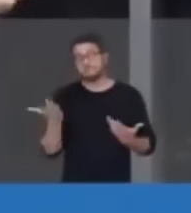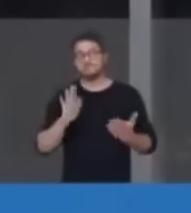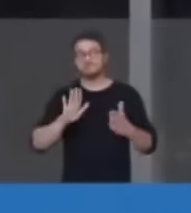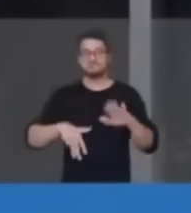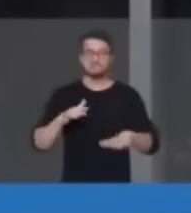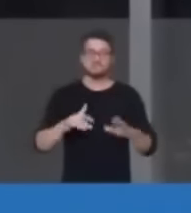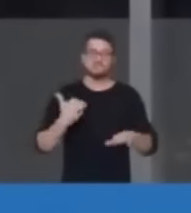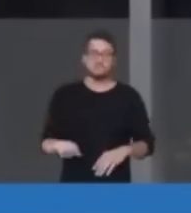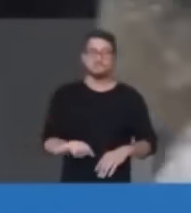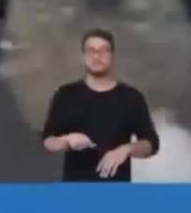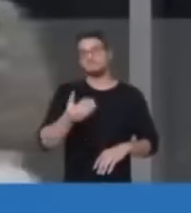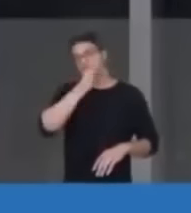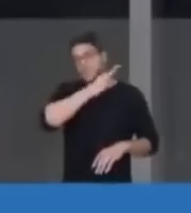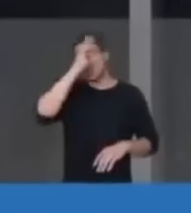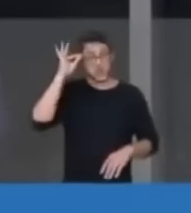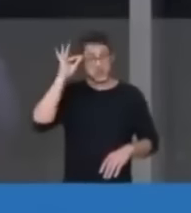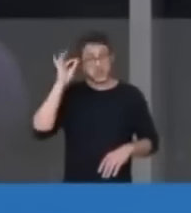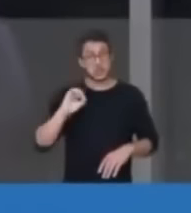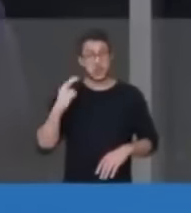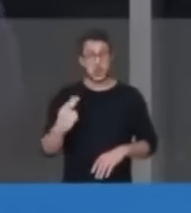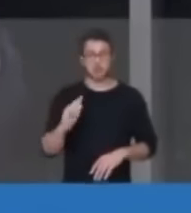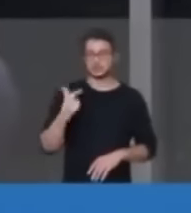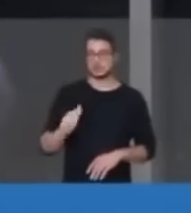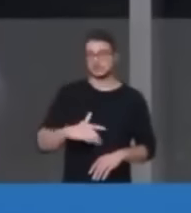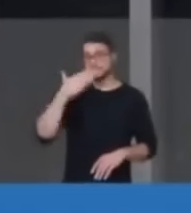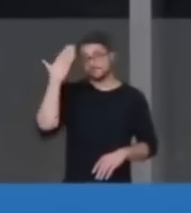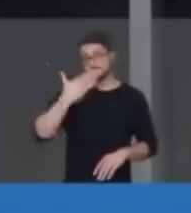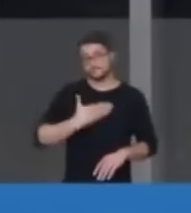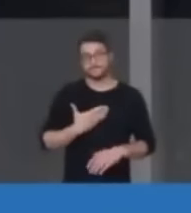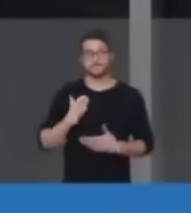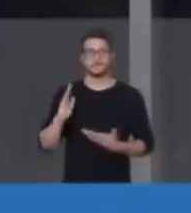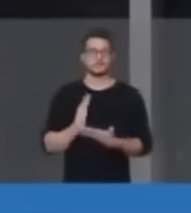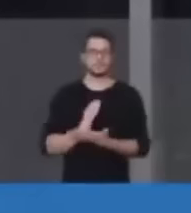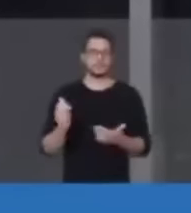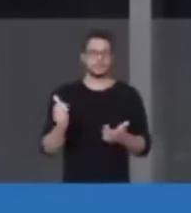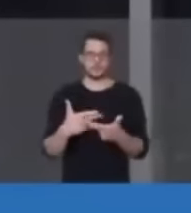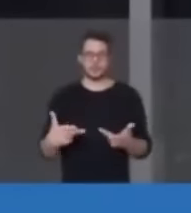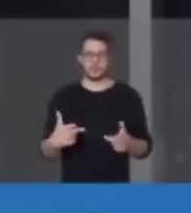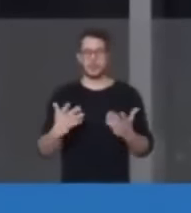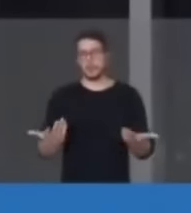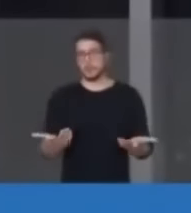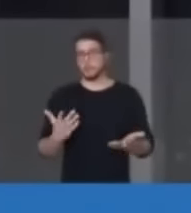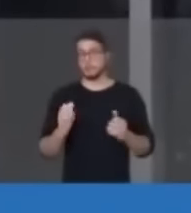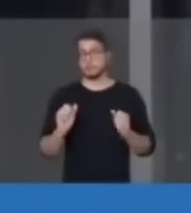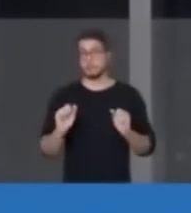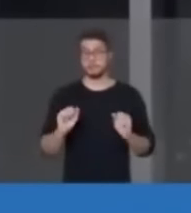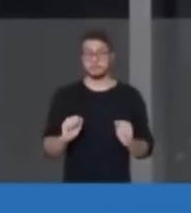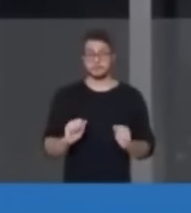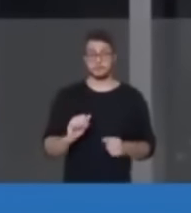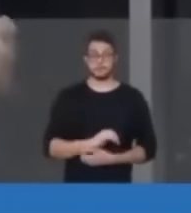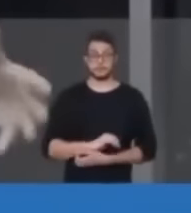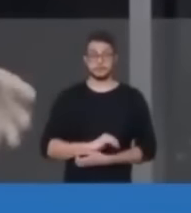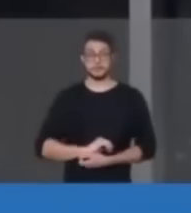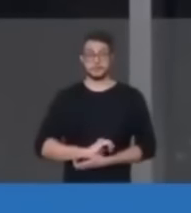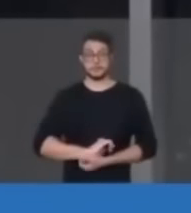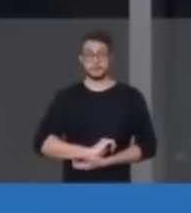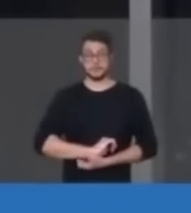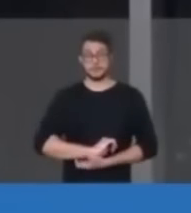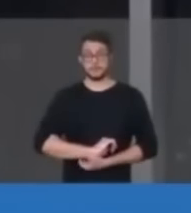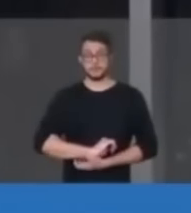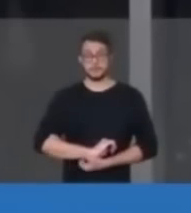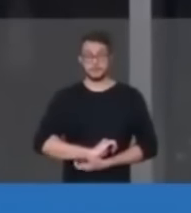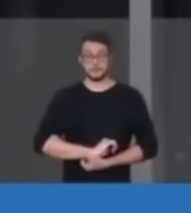tenha provas contra si enfim pessoas que realmente não participaram da organização e do quebra-quebra que